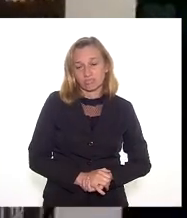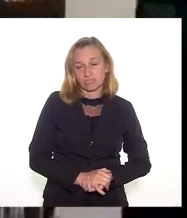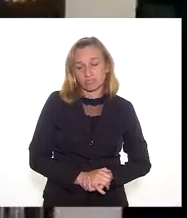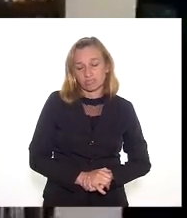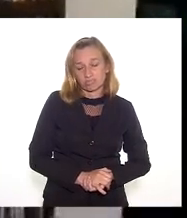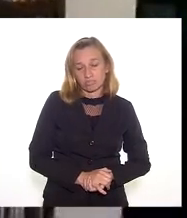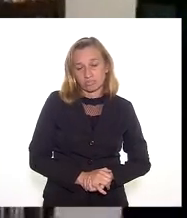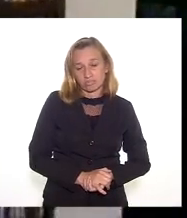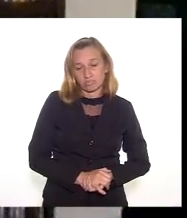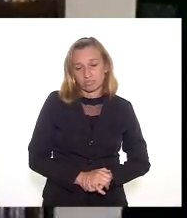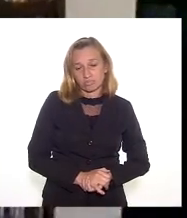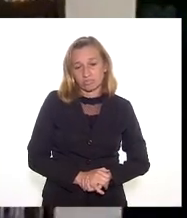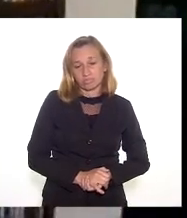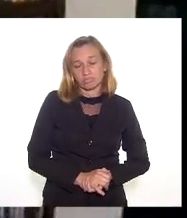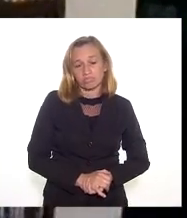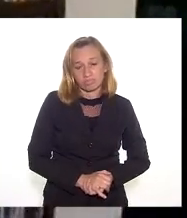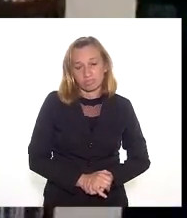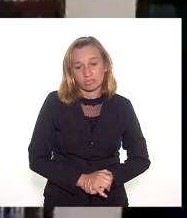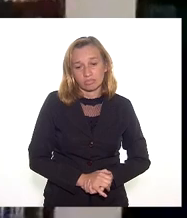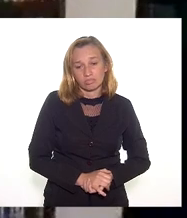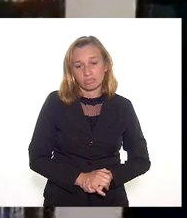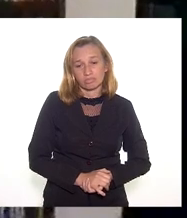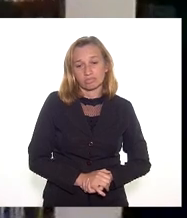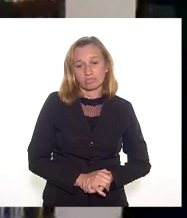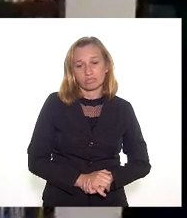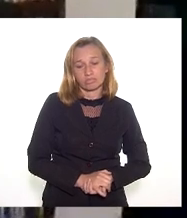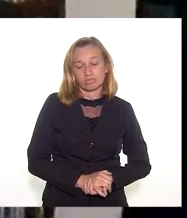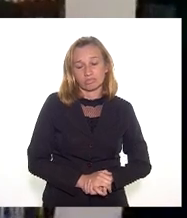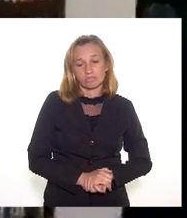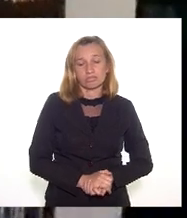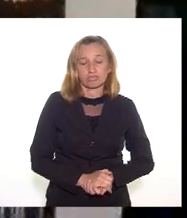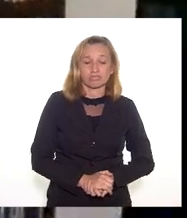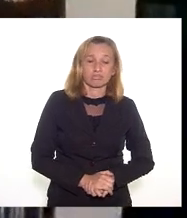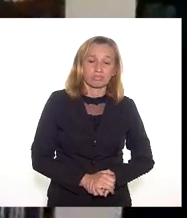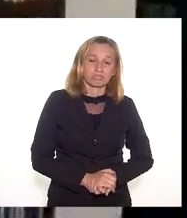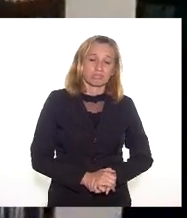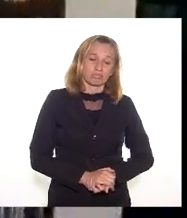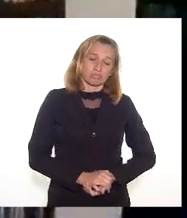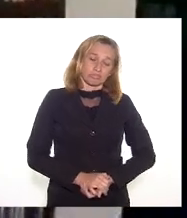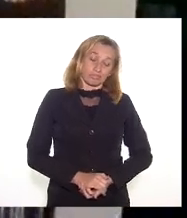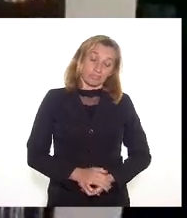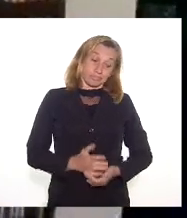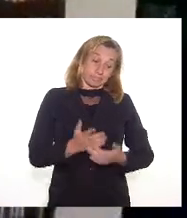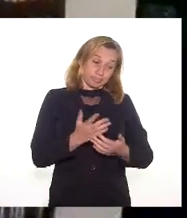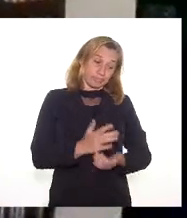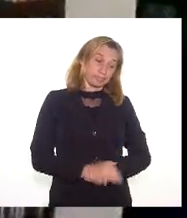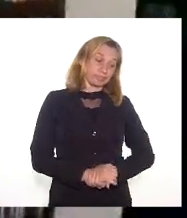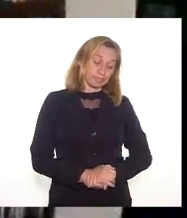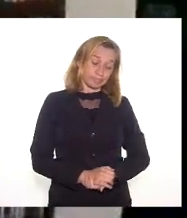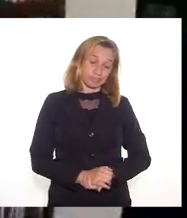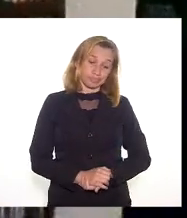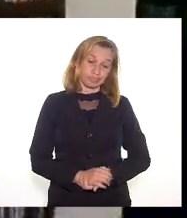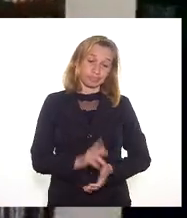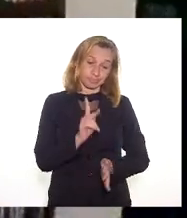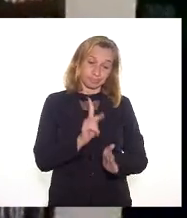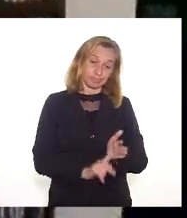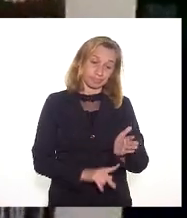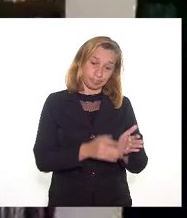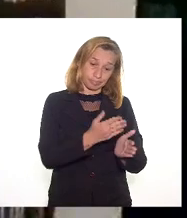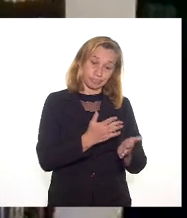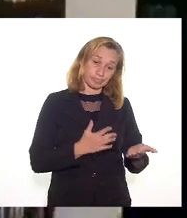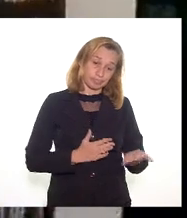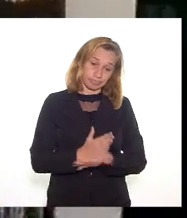pelo veto a a este projeto que foi